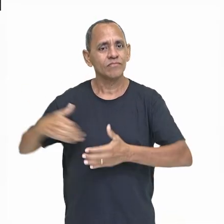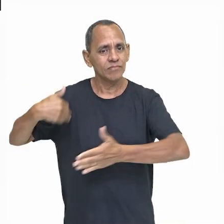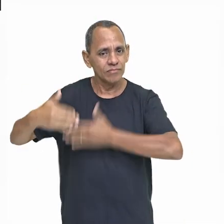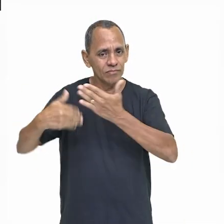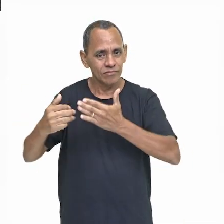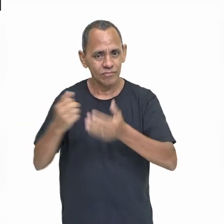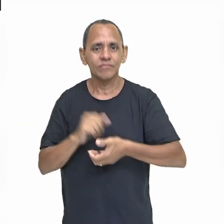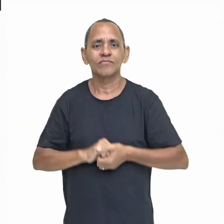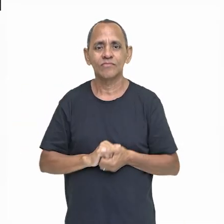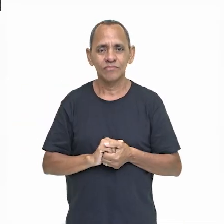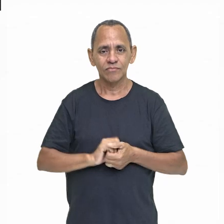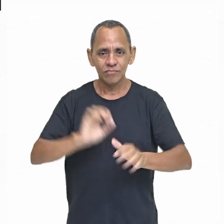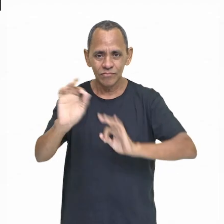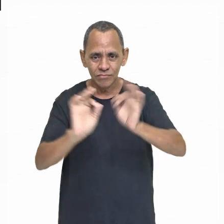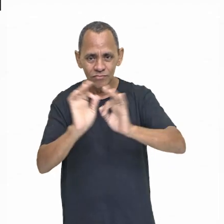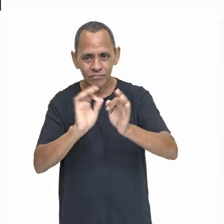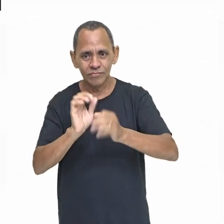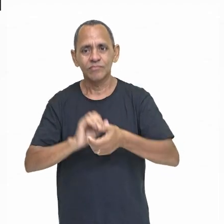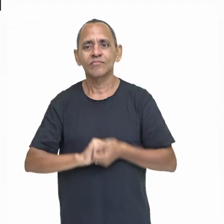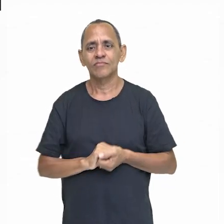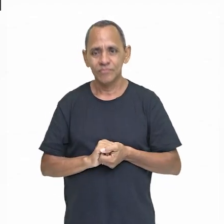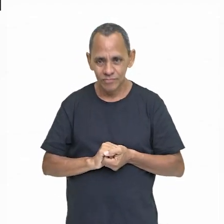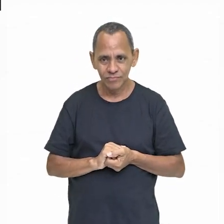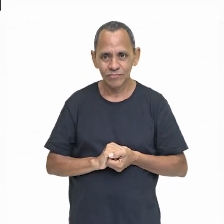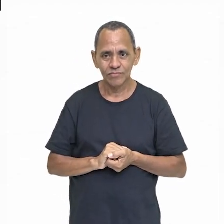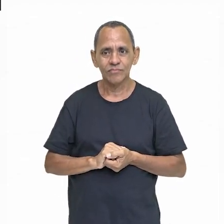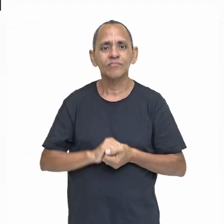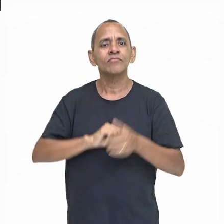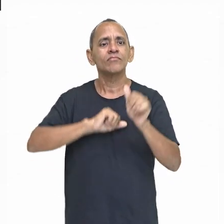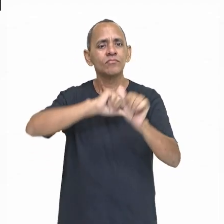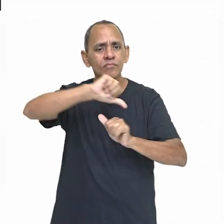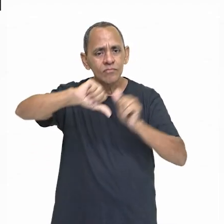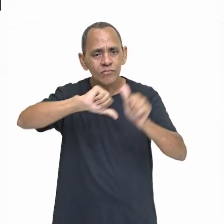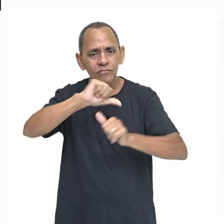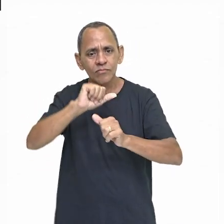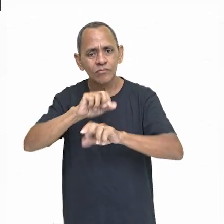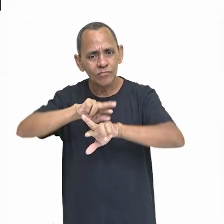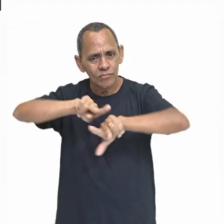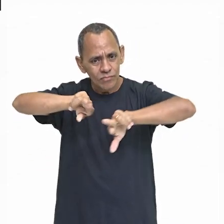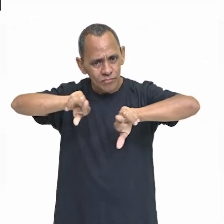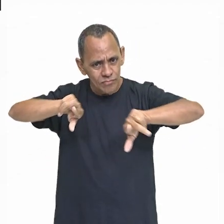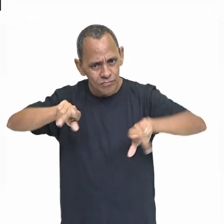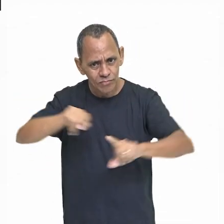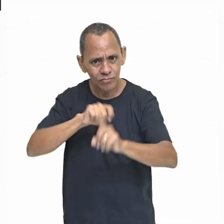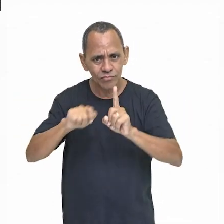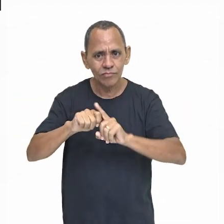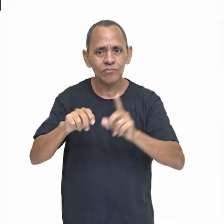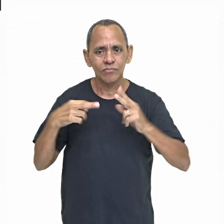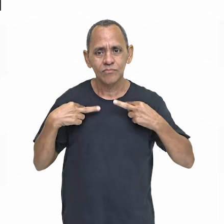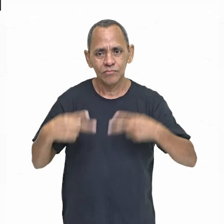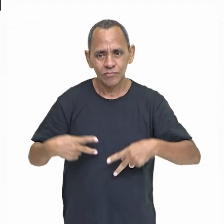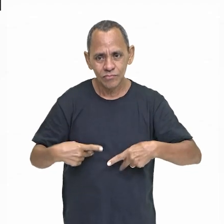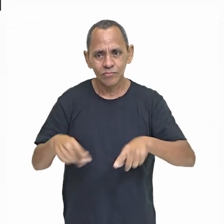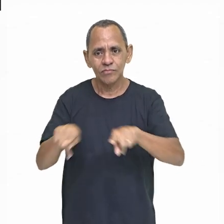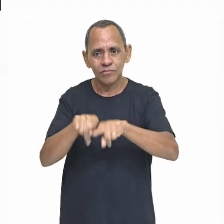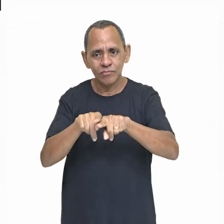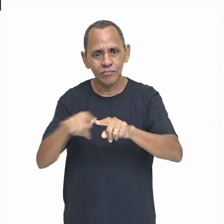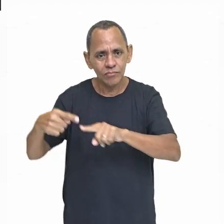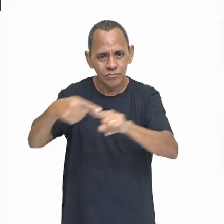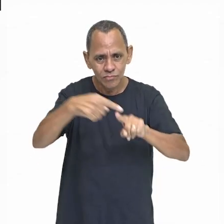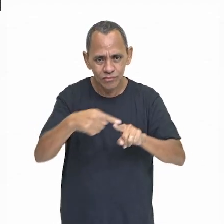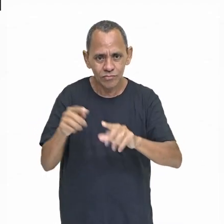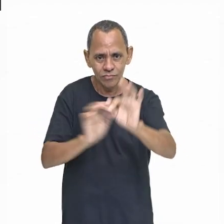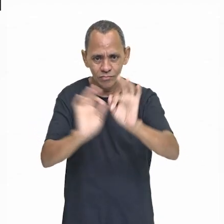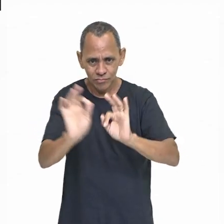processo de formação, constituição e transformação de diferentes sociedades humanas e suas formas